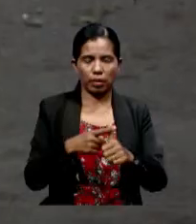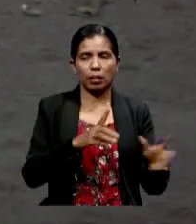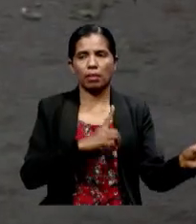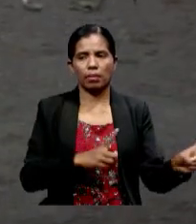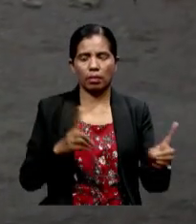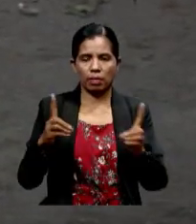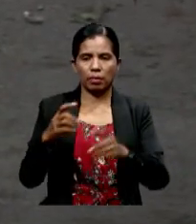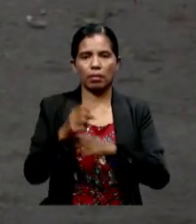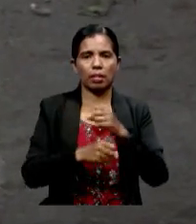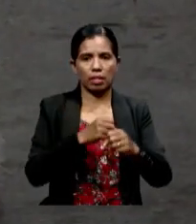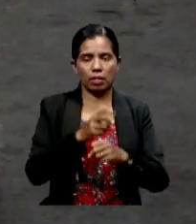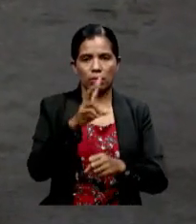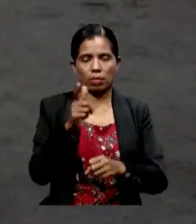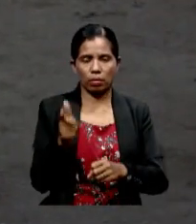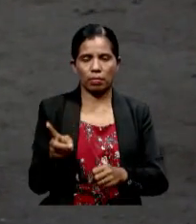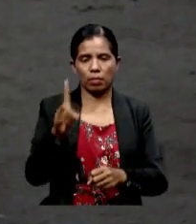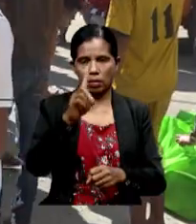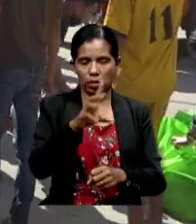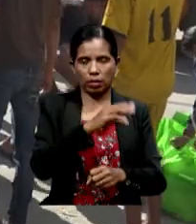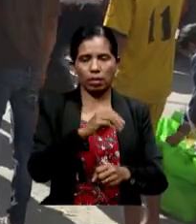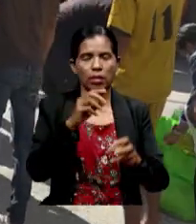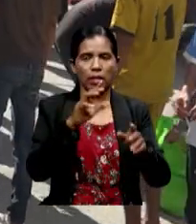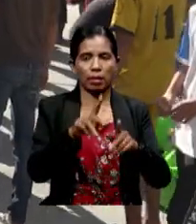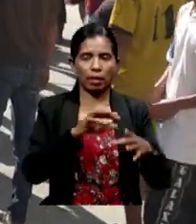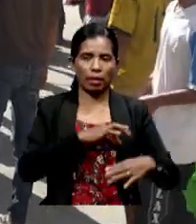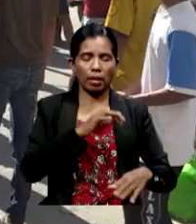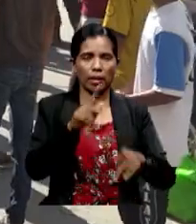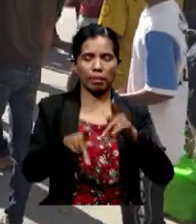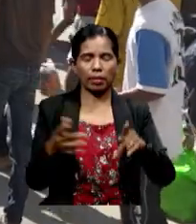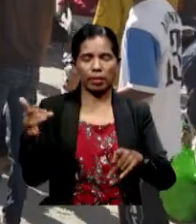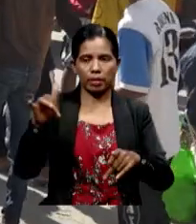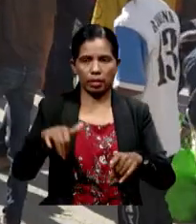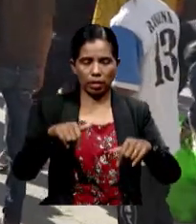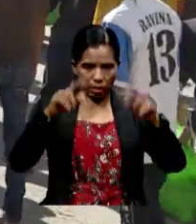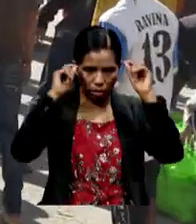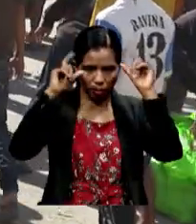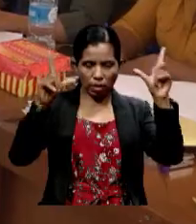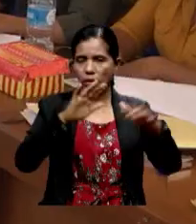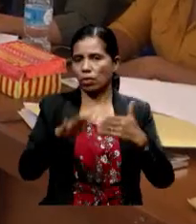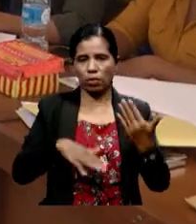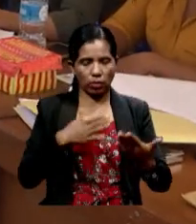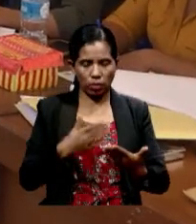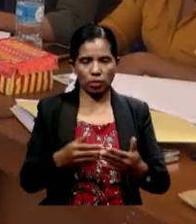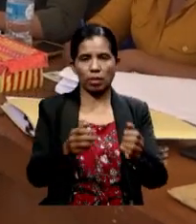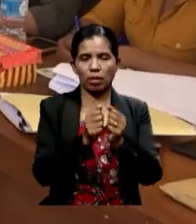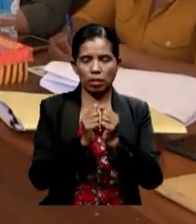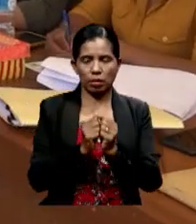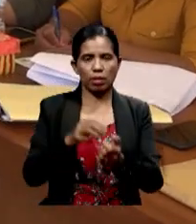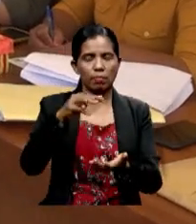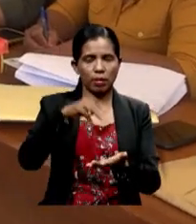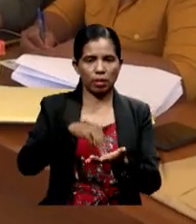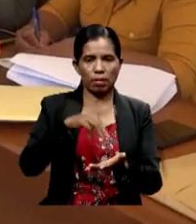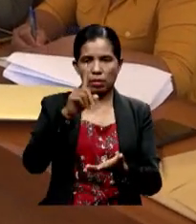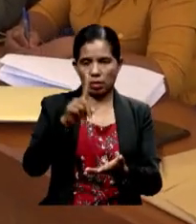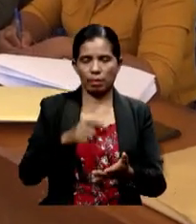implementa ia tinang ringrua ruanulu resingida beneficiário sira ia território Timor Larantomak hamutuk milhão ida